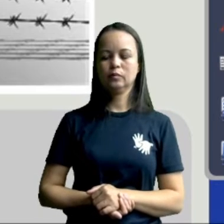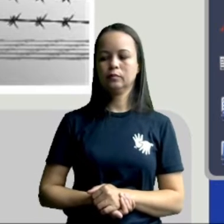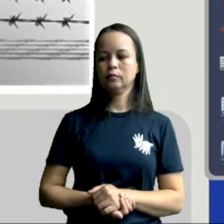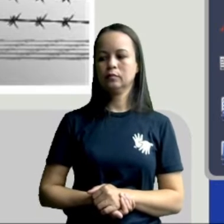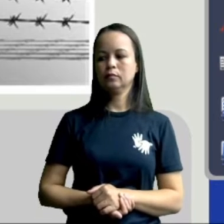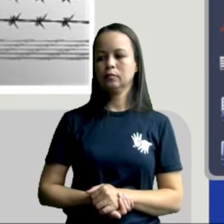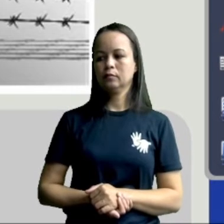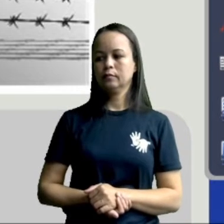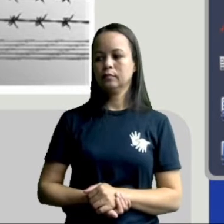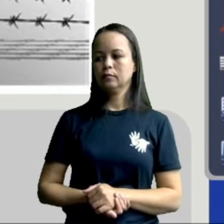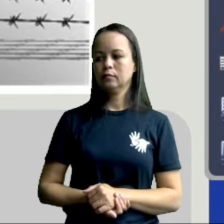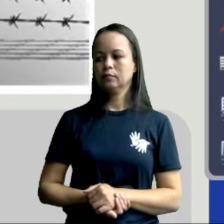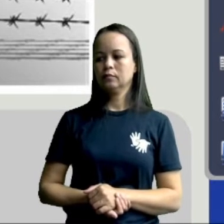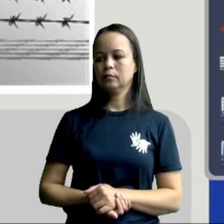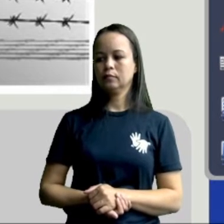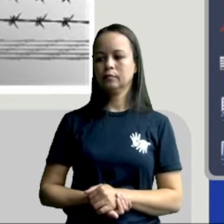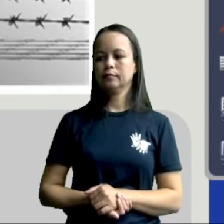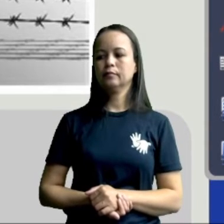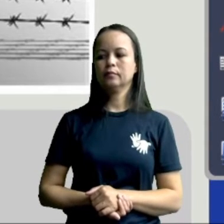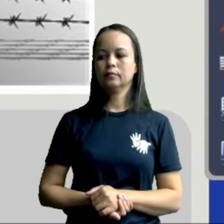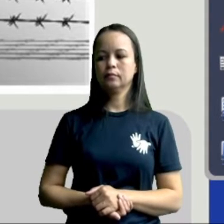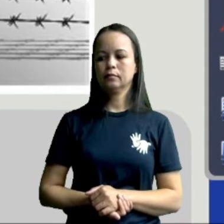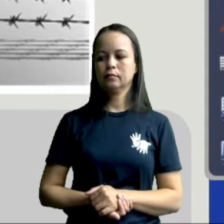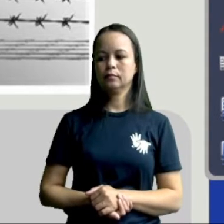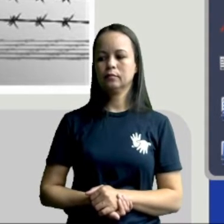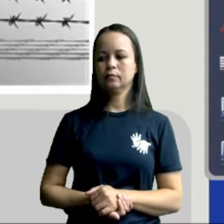Aí, deixa eu apagar isso que ficou